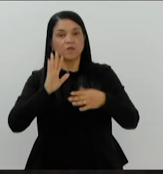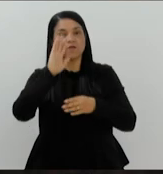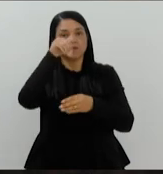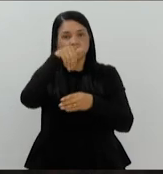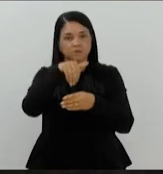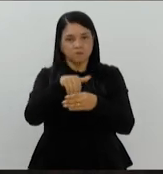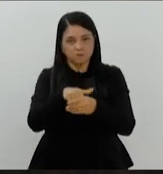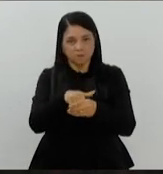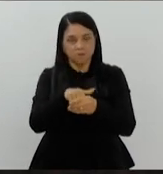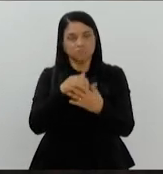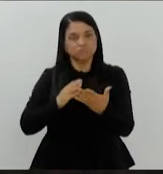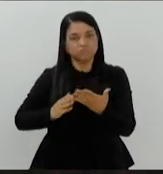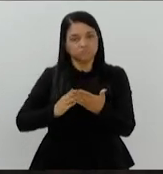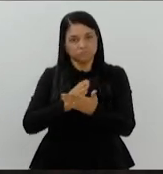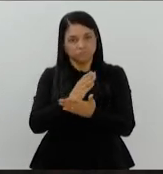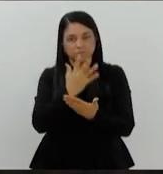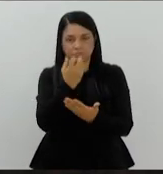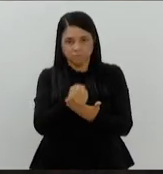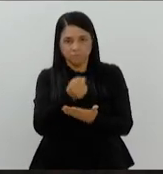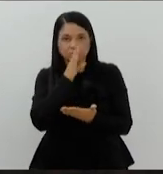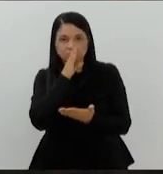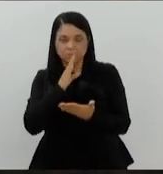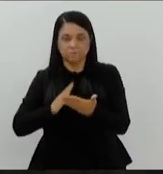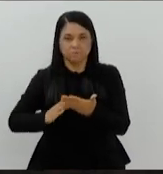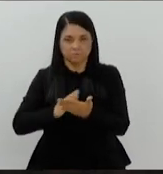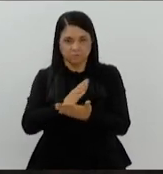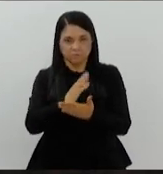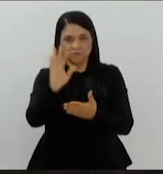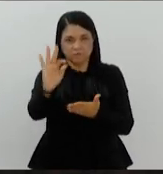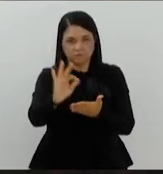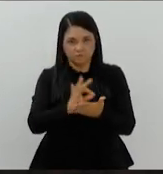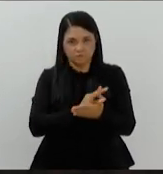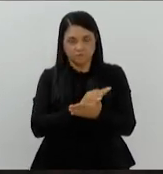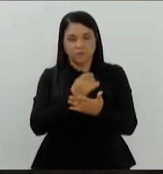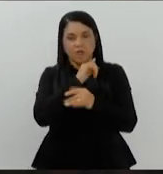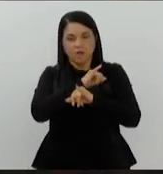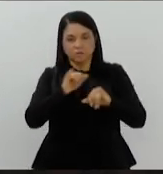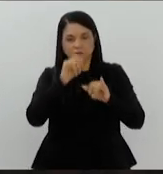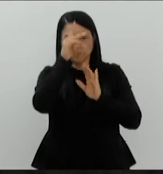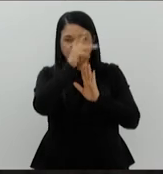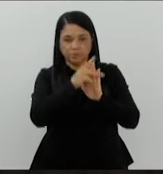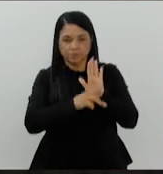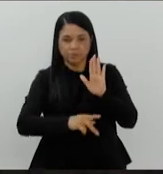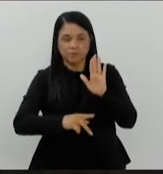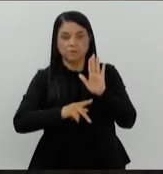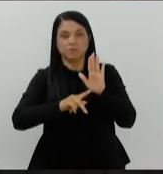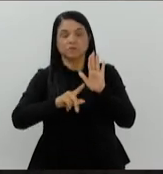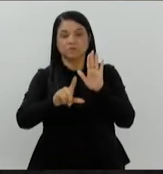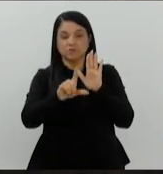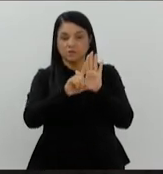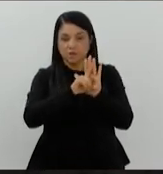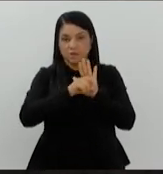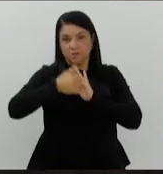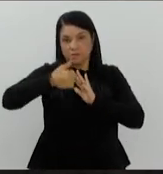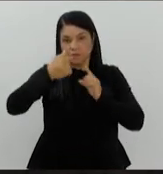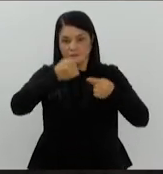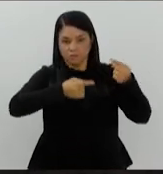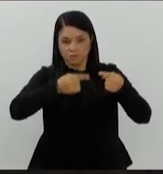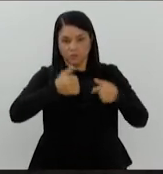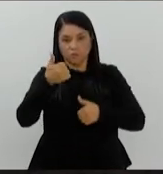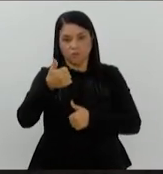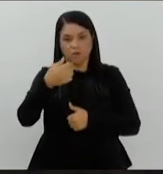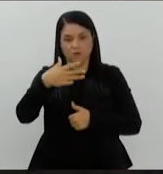votação, senhores que aprovam, permaneçam como estão. Aprovado, vai autógrafo. Anuncio, em primeira discussão, projeto de lei